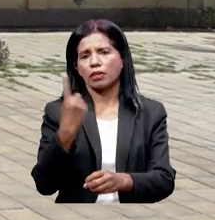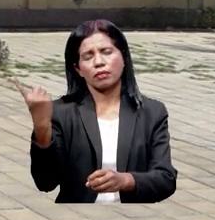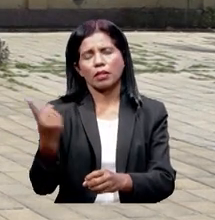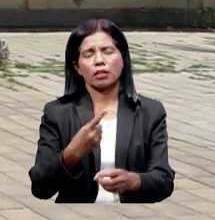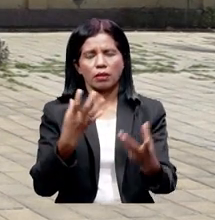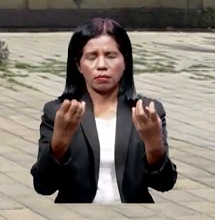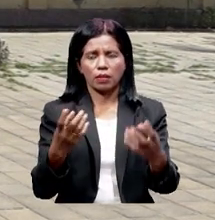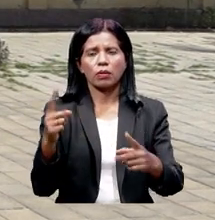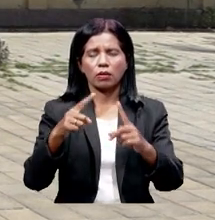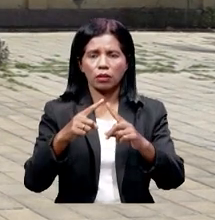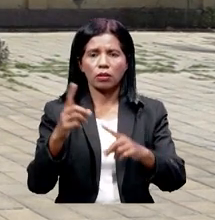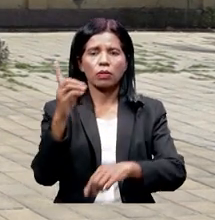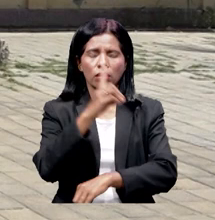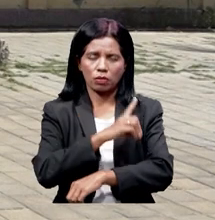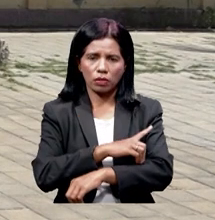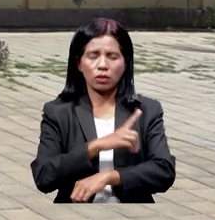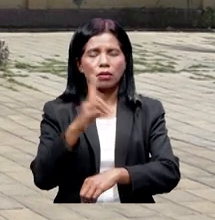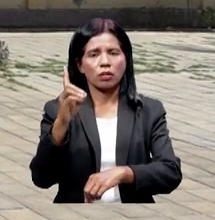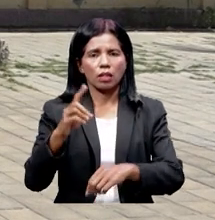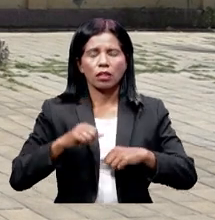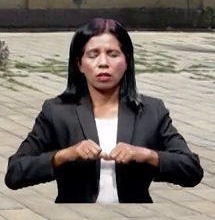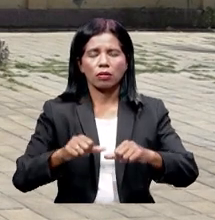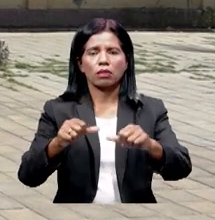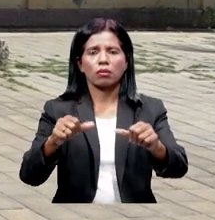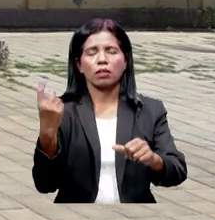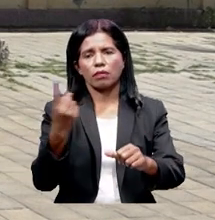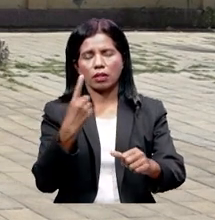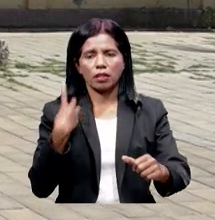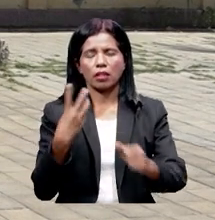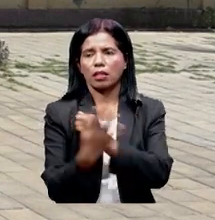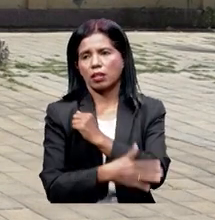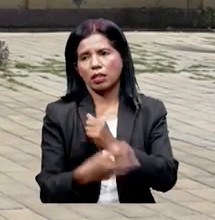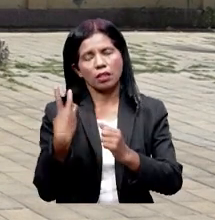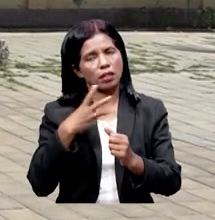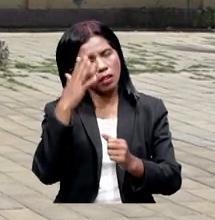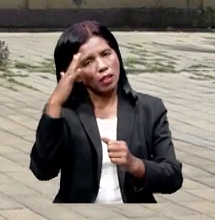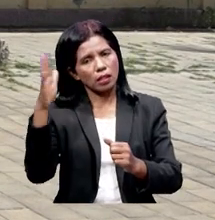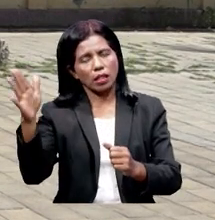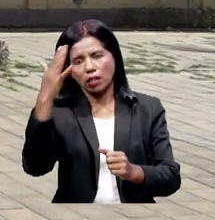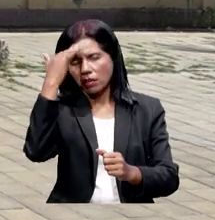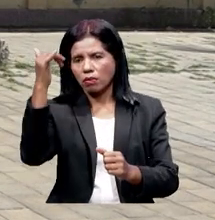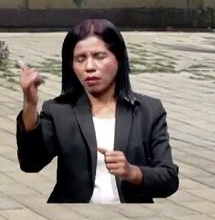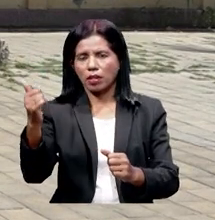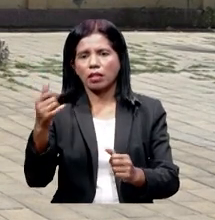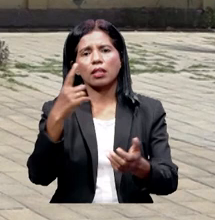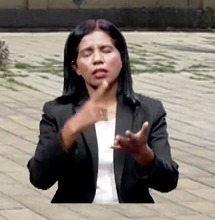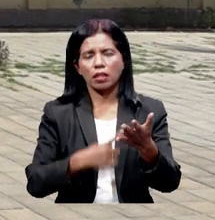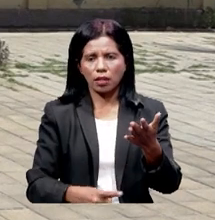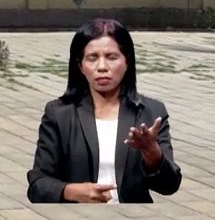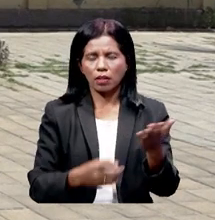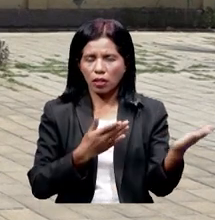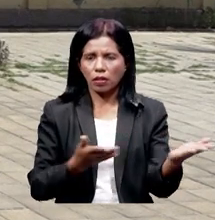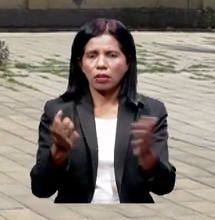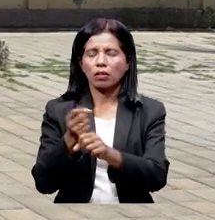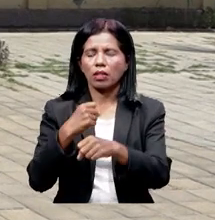ohin loron se continua existi iha itanyarai. Itala hatene tambasa no motivo sei de maklori ko di